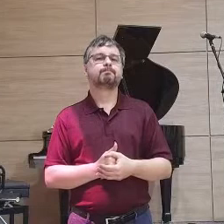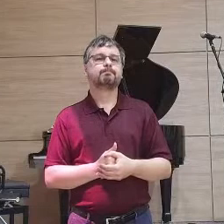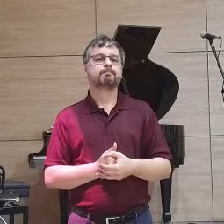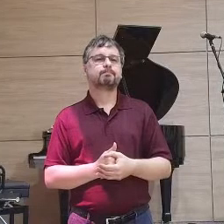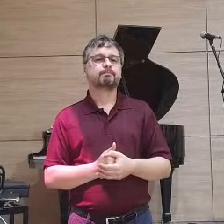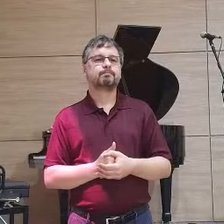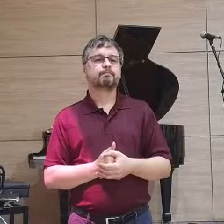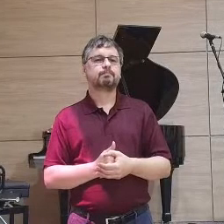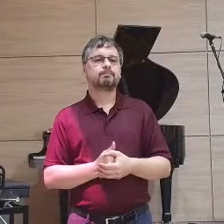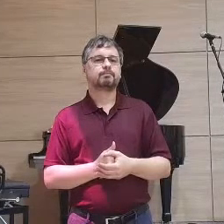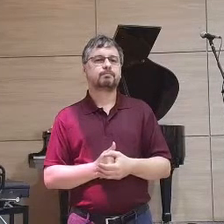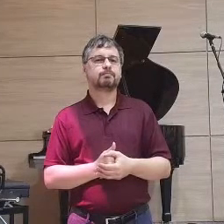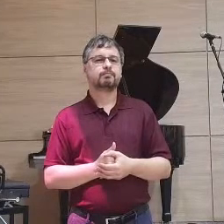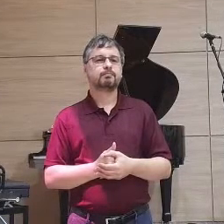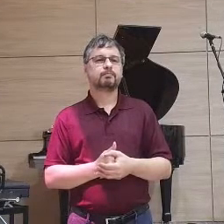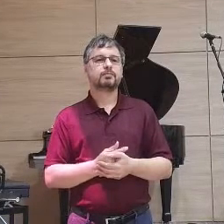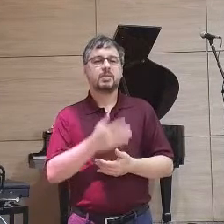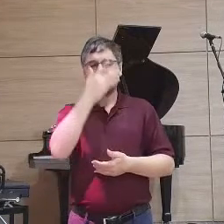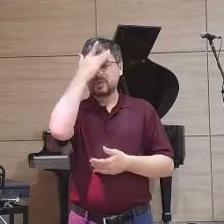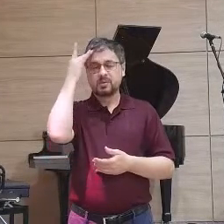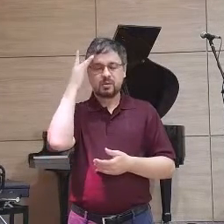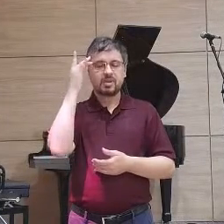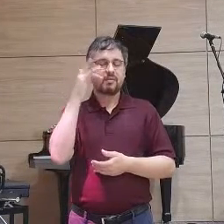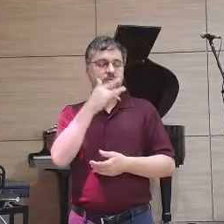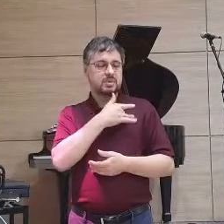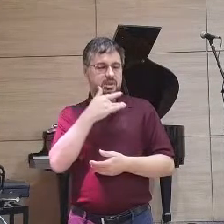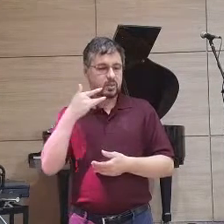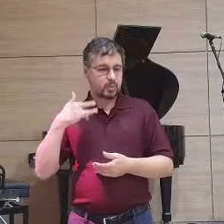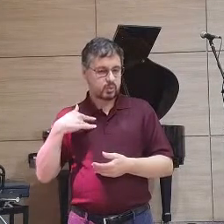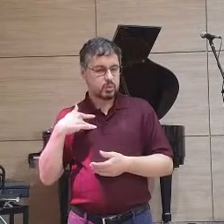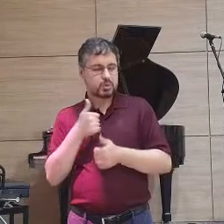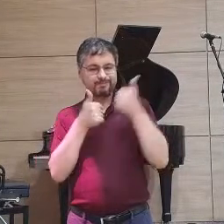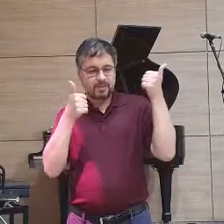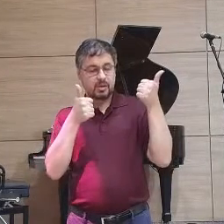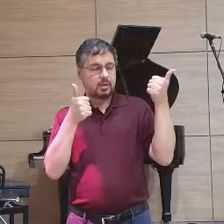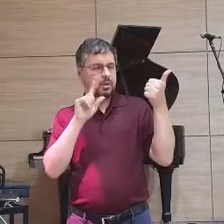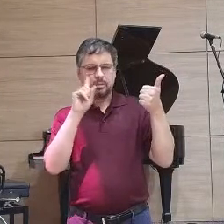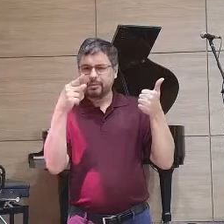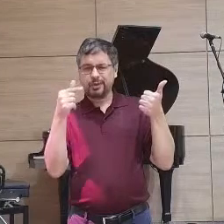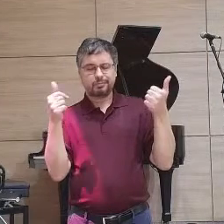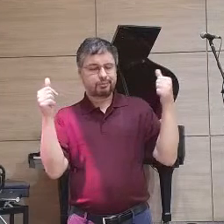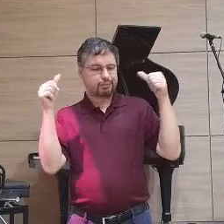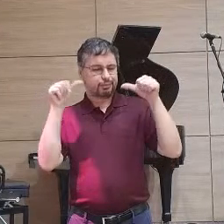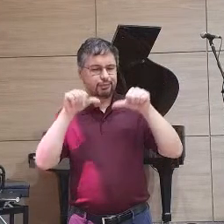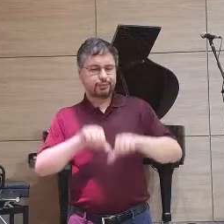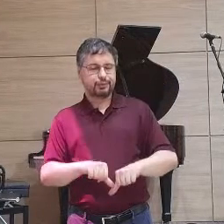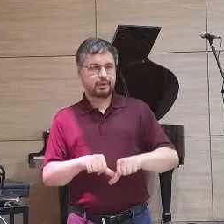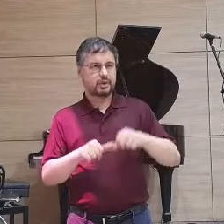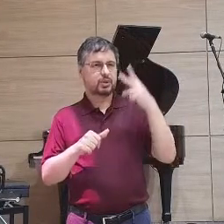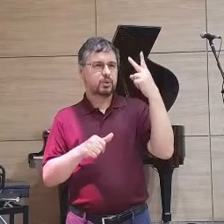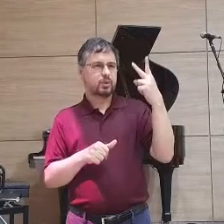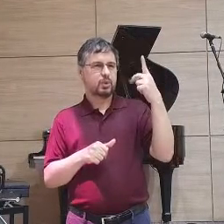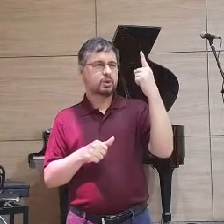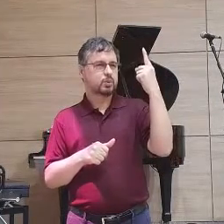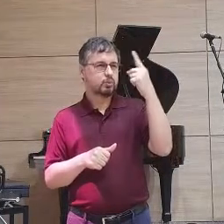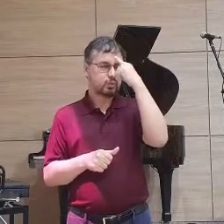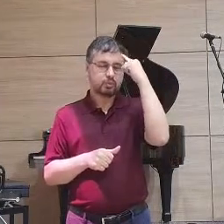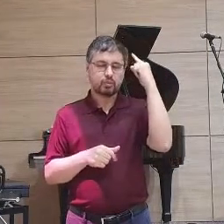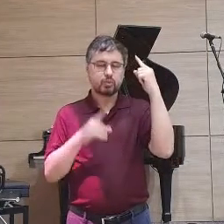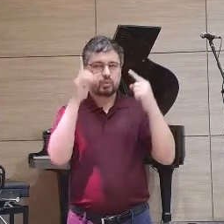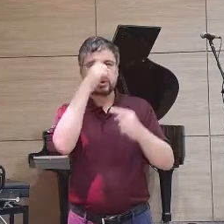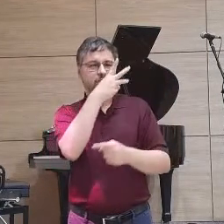aquele que tava com saúde plena às vezes é acometido de uma doença e em 2 dias um dia